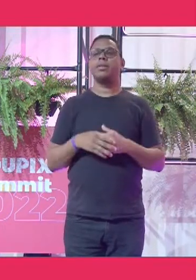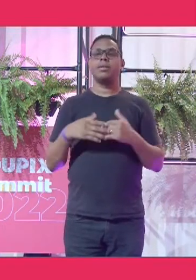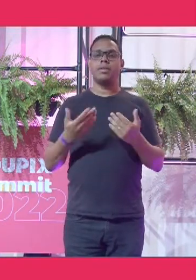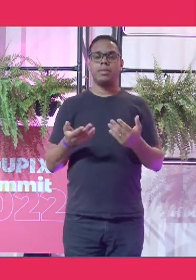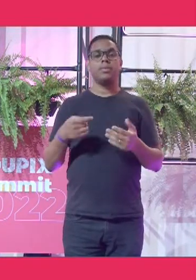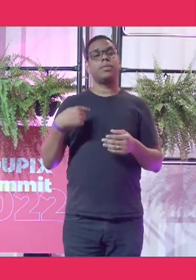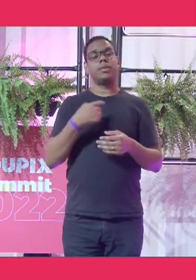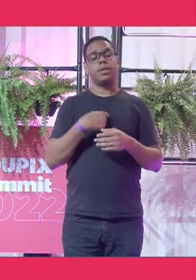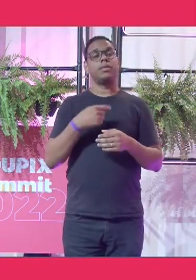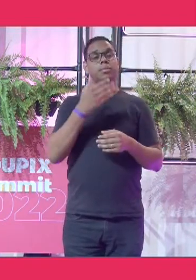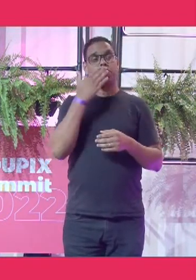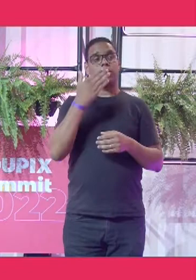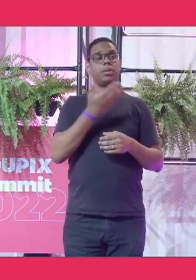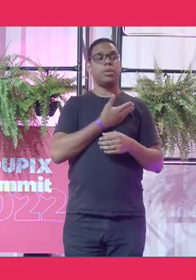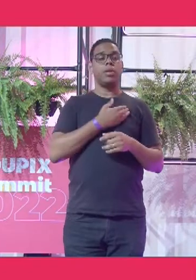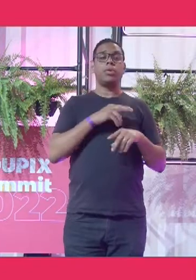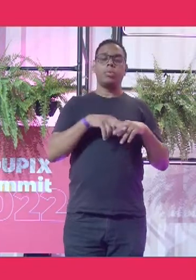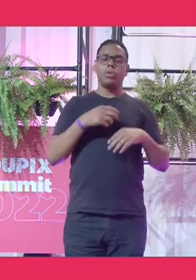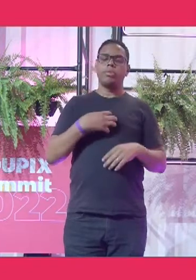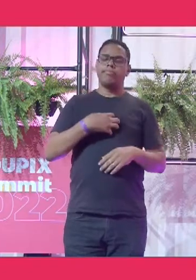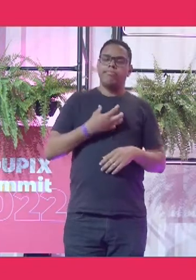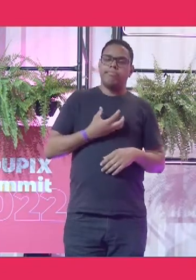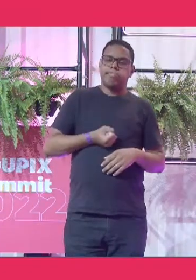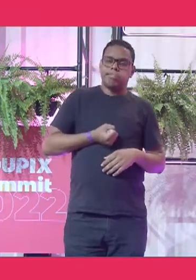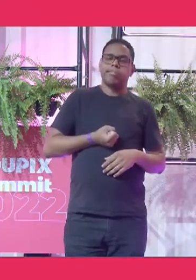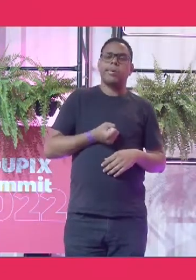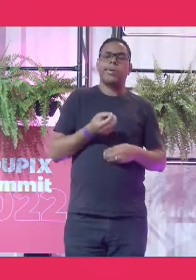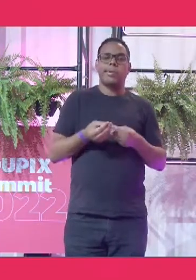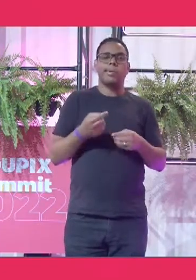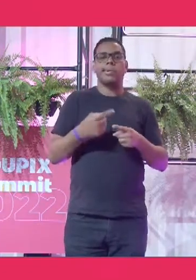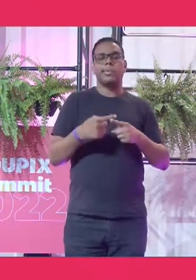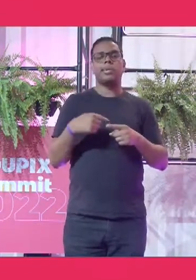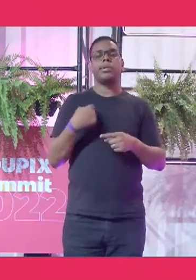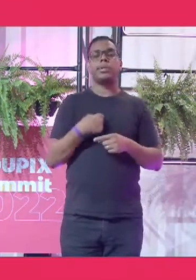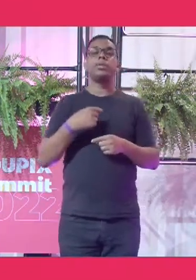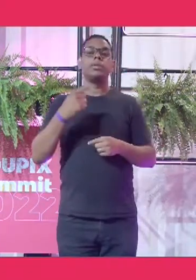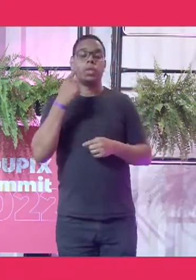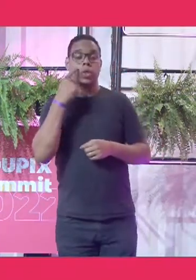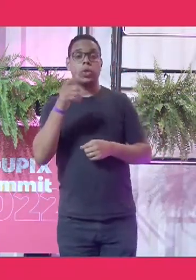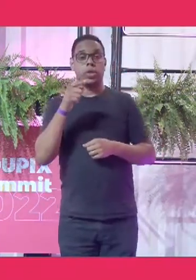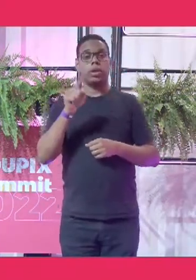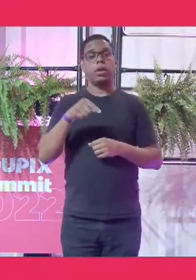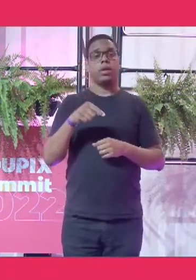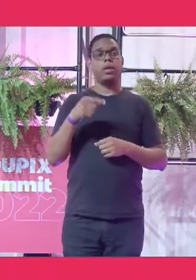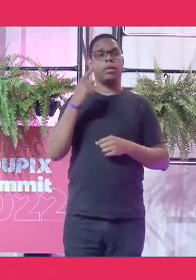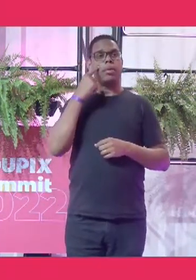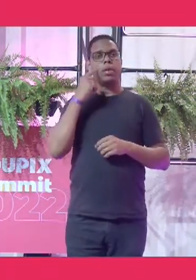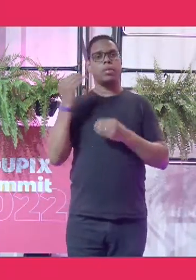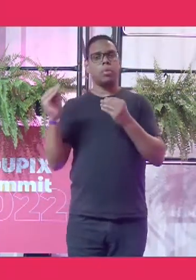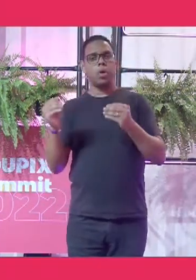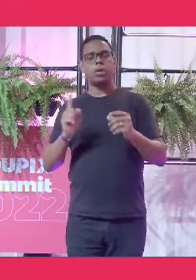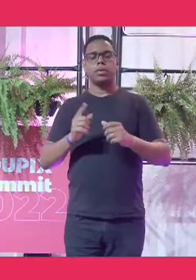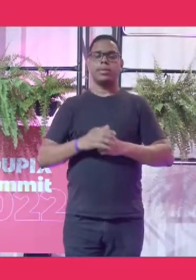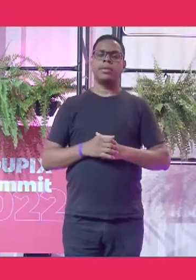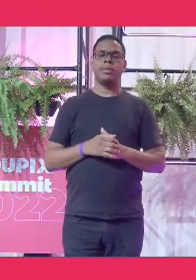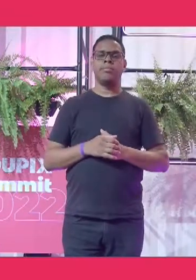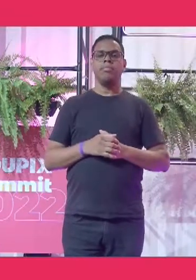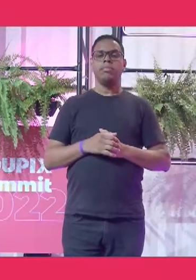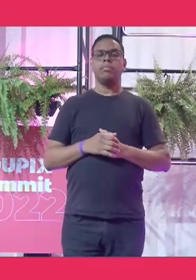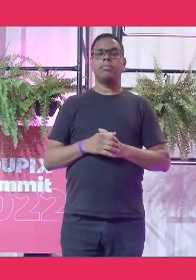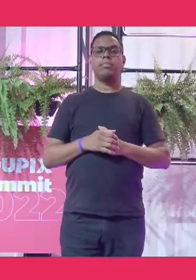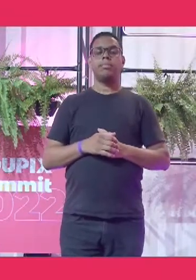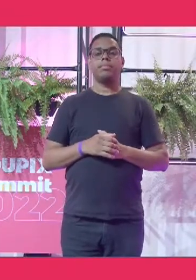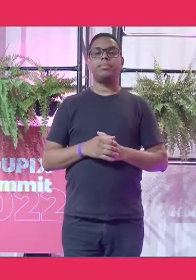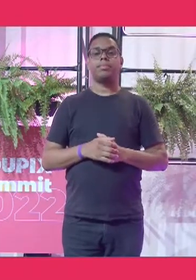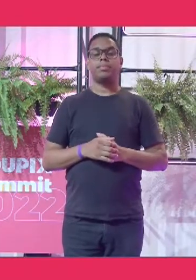acho que a frustração vem um pouco disso também, sabe? Sim. Do que a gente alimenta, do que a gente vai pensando, né? Total.